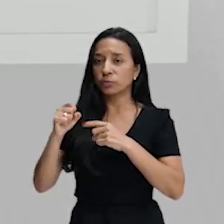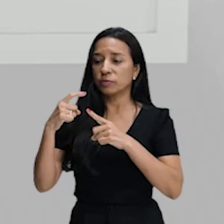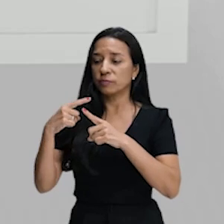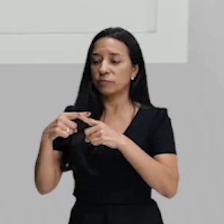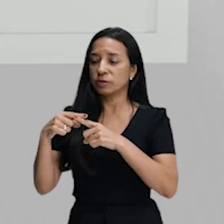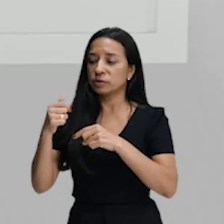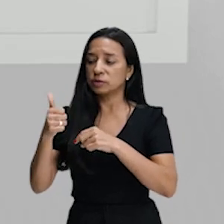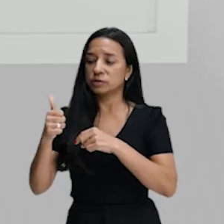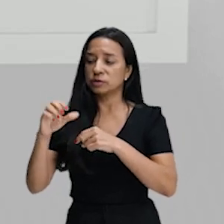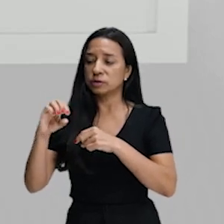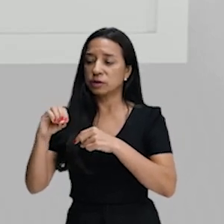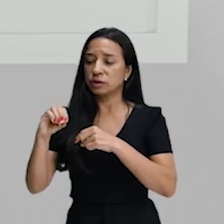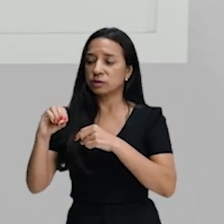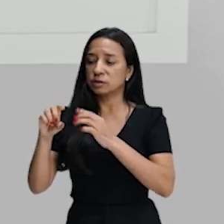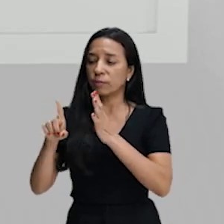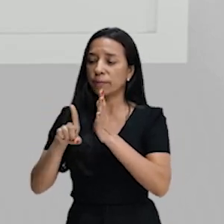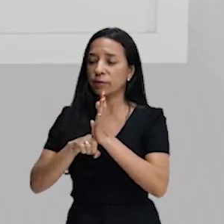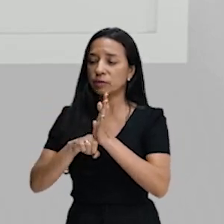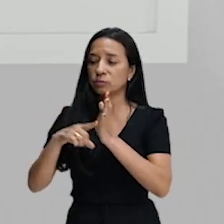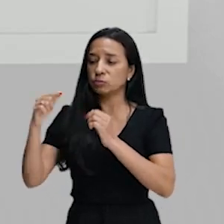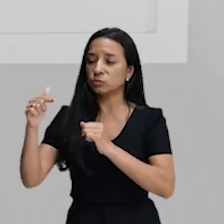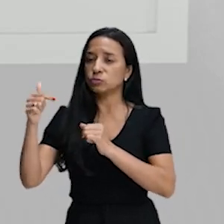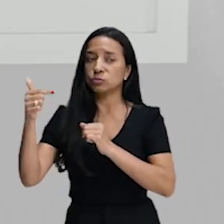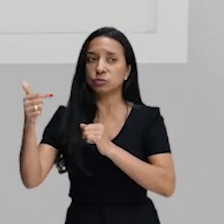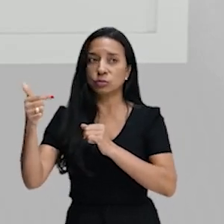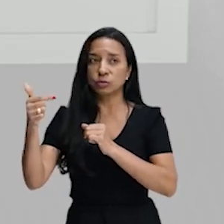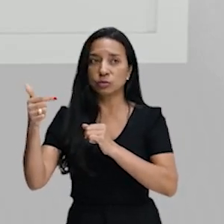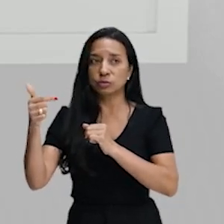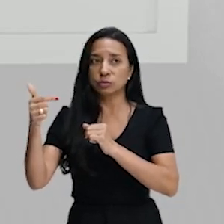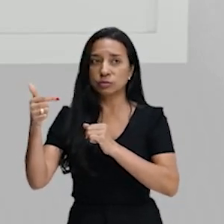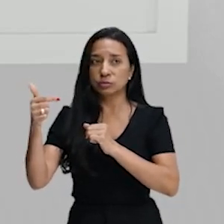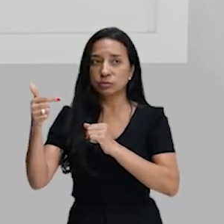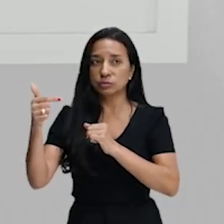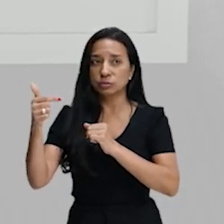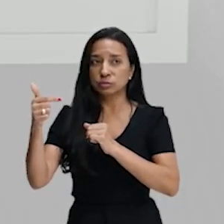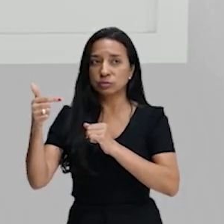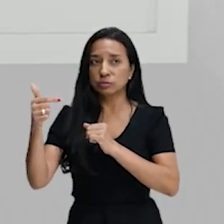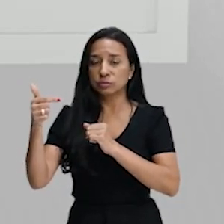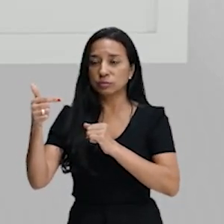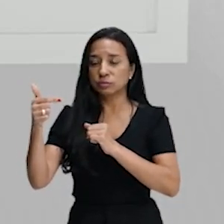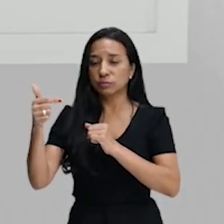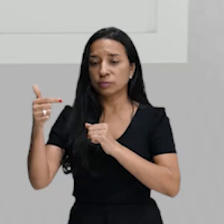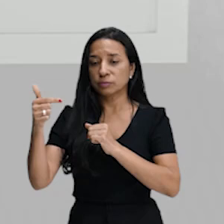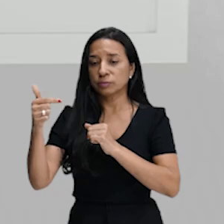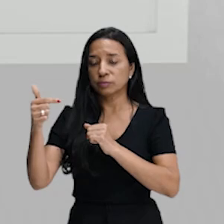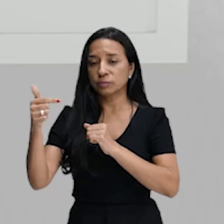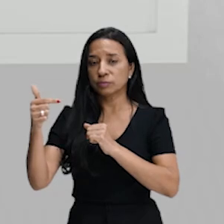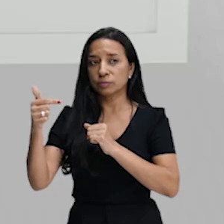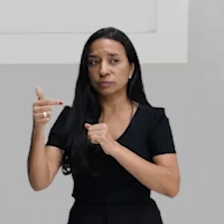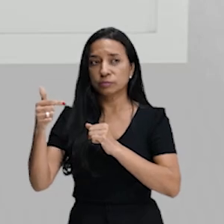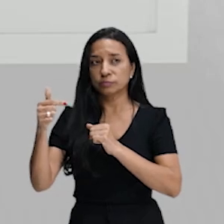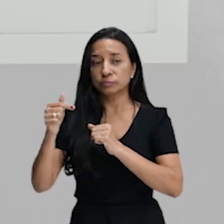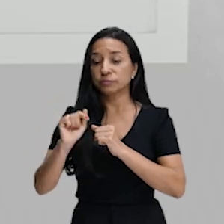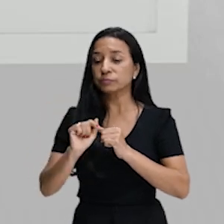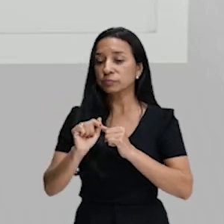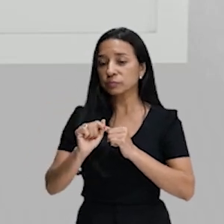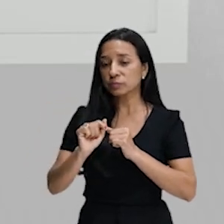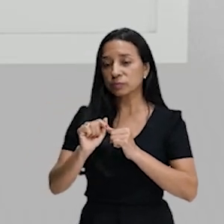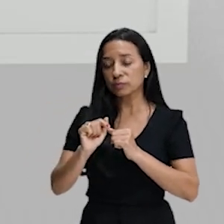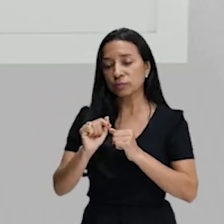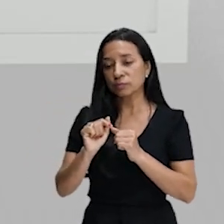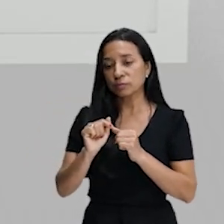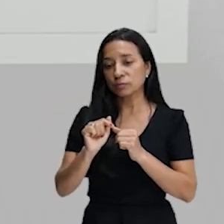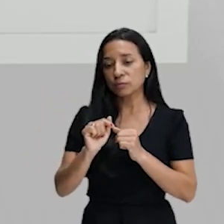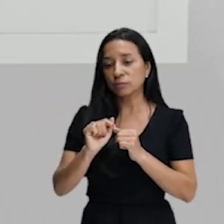vezes 10 a menos 2 metros. Ok? O campo 2,